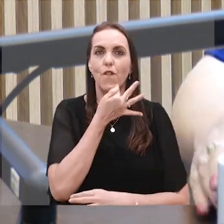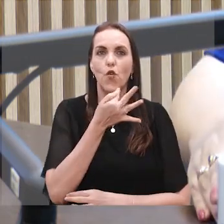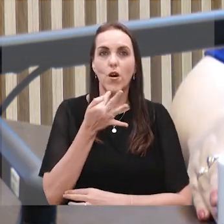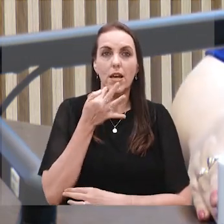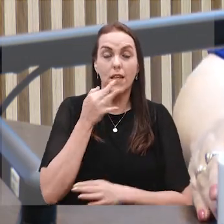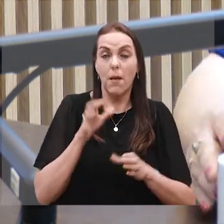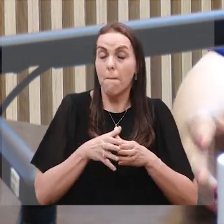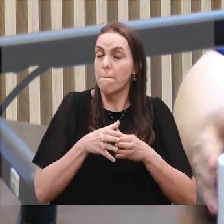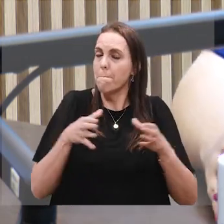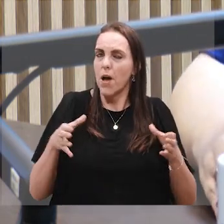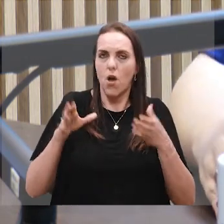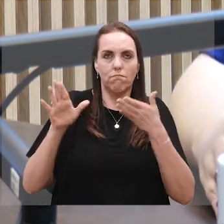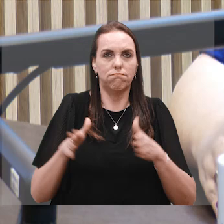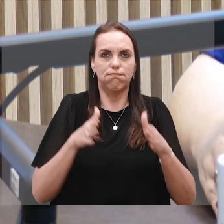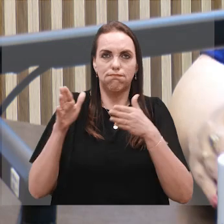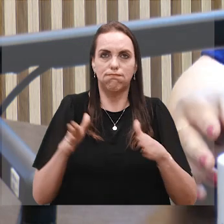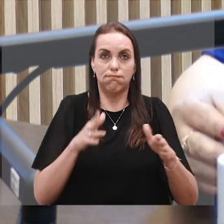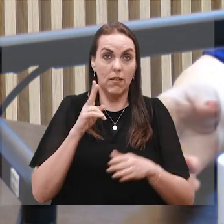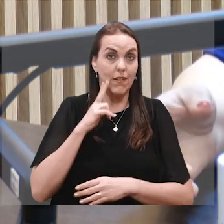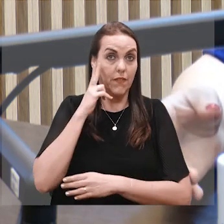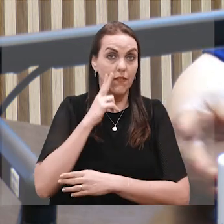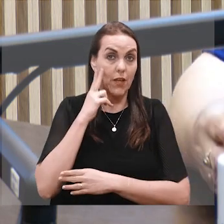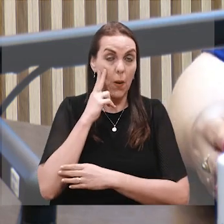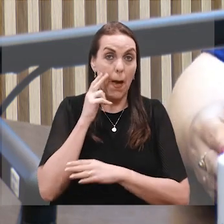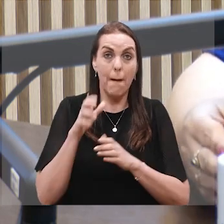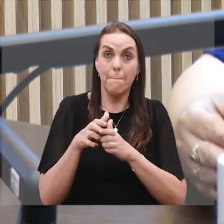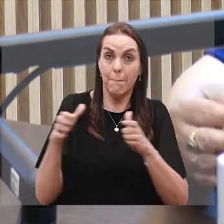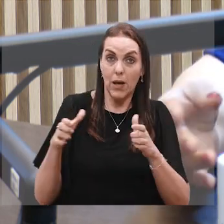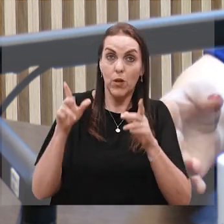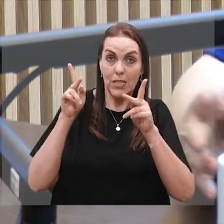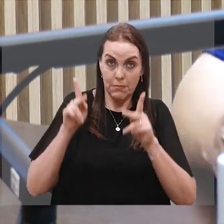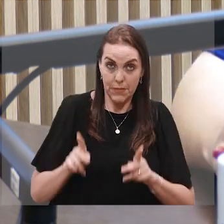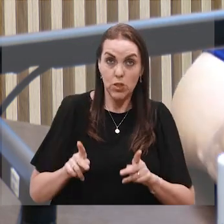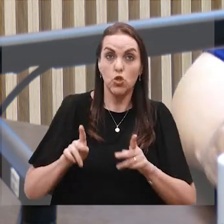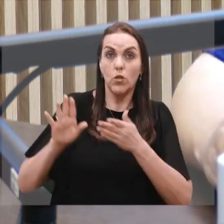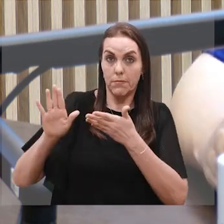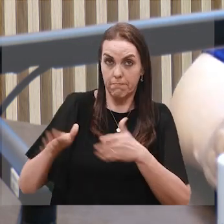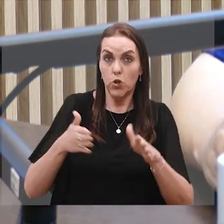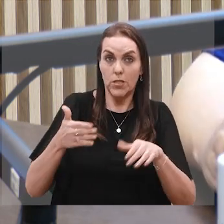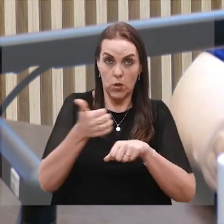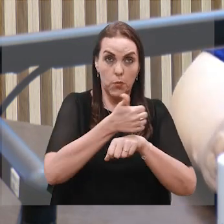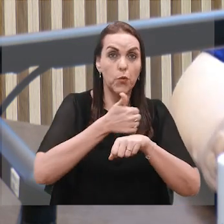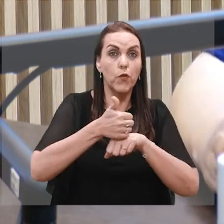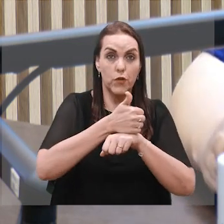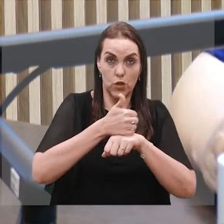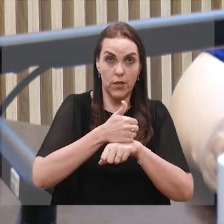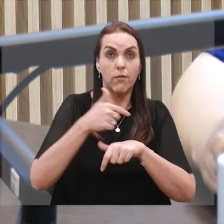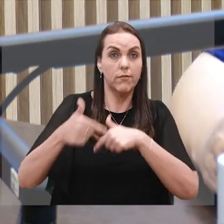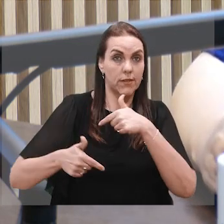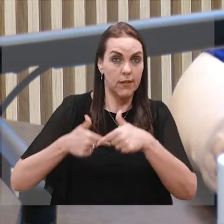produtora de vinhos. Porém, a maioria dos cantineiros, das pessoas de lá,